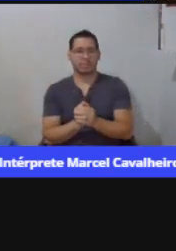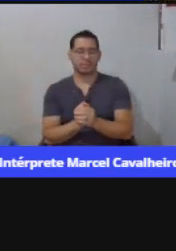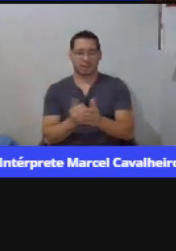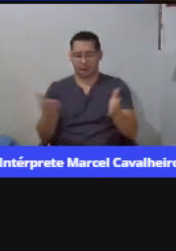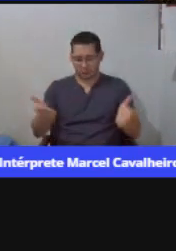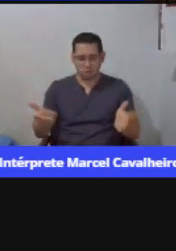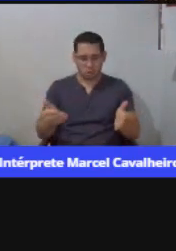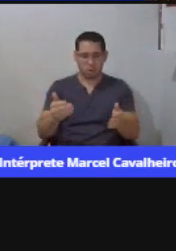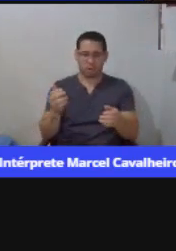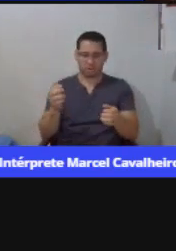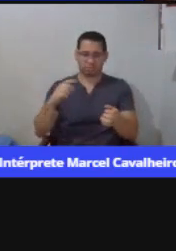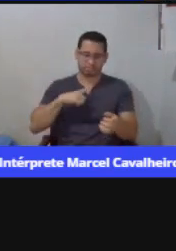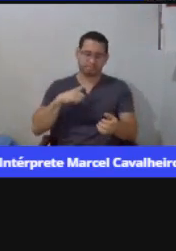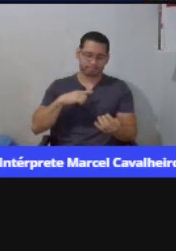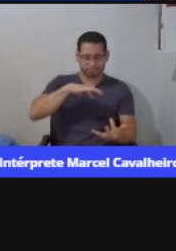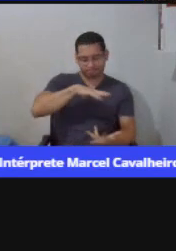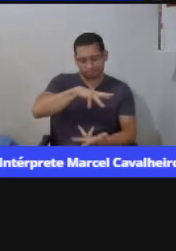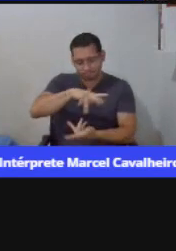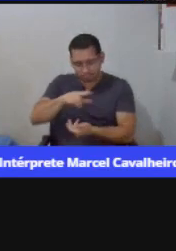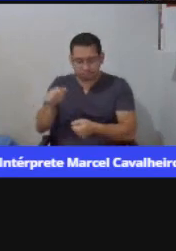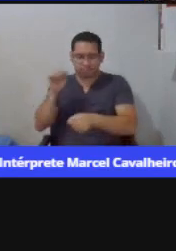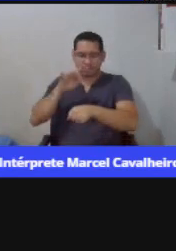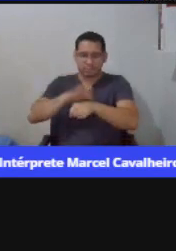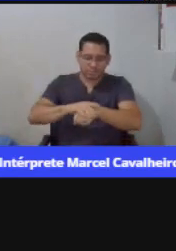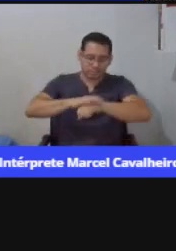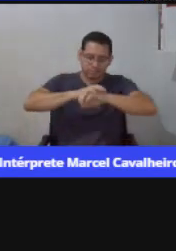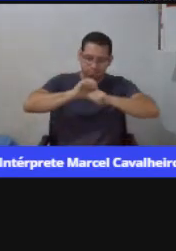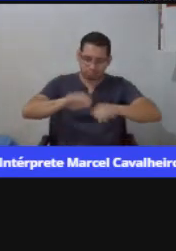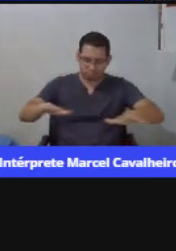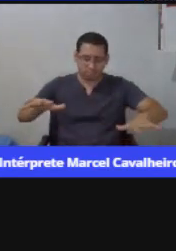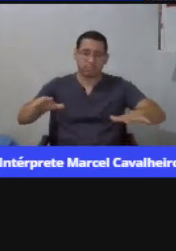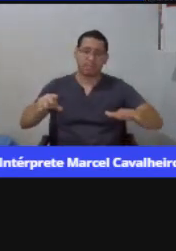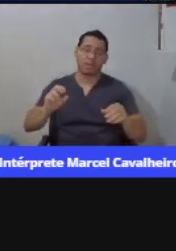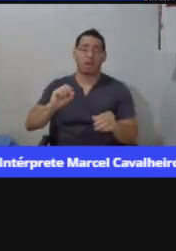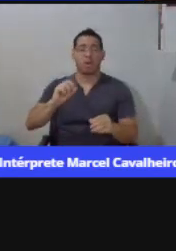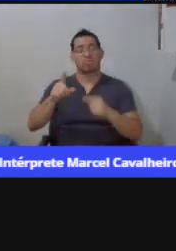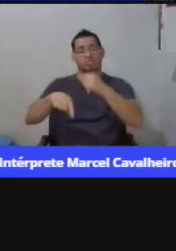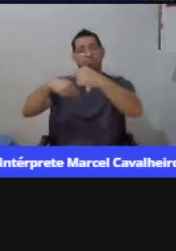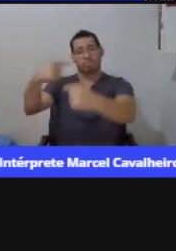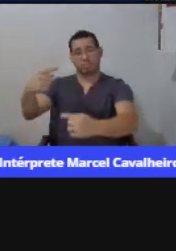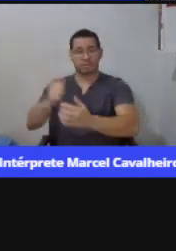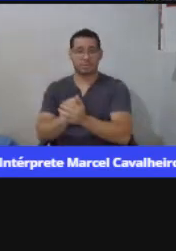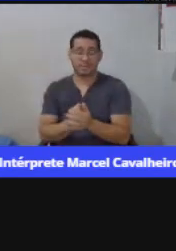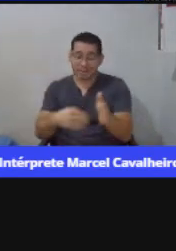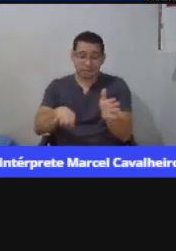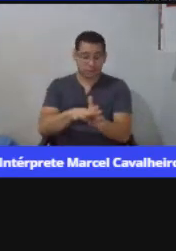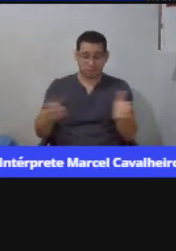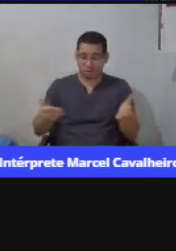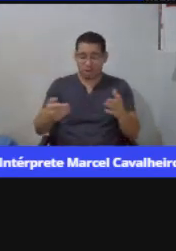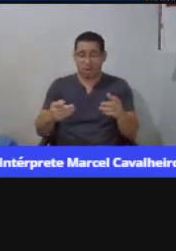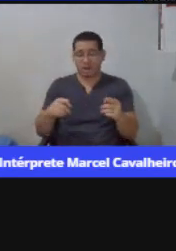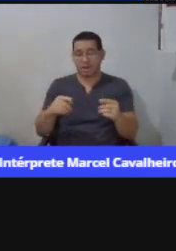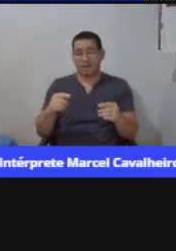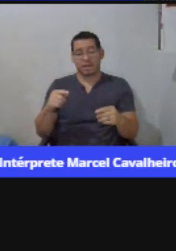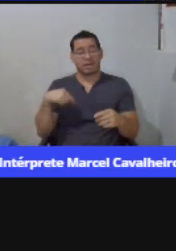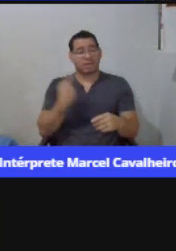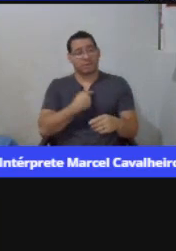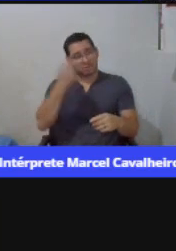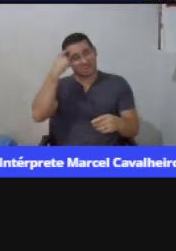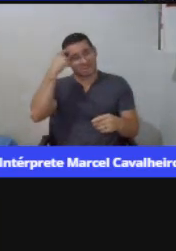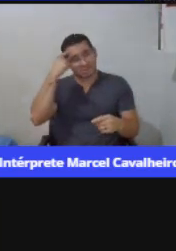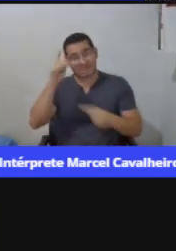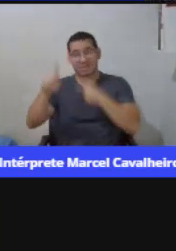ele veio por uma necessidade e a gente acredita que isso vai ficar para todo sempre, porque são